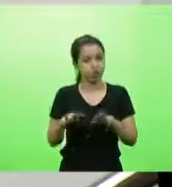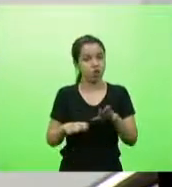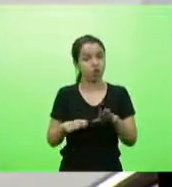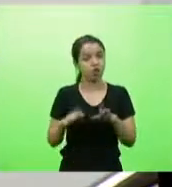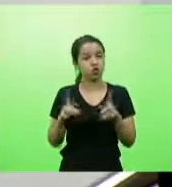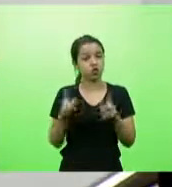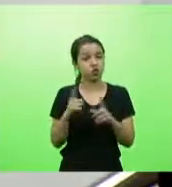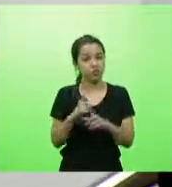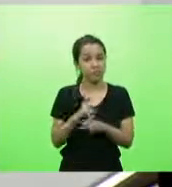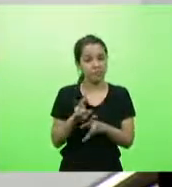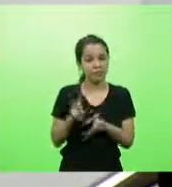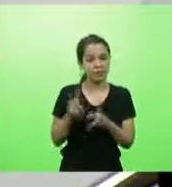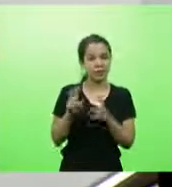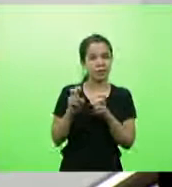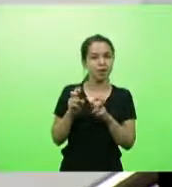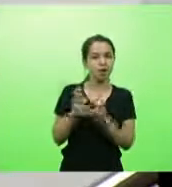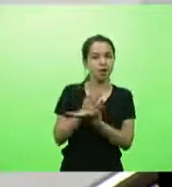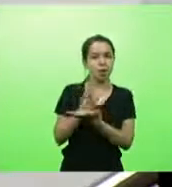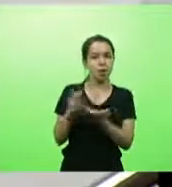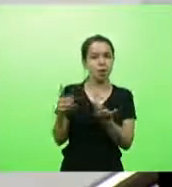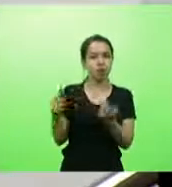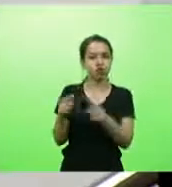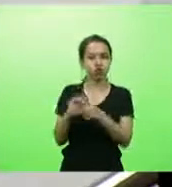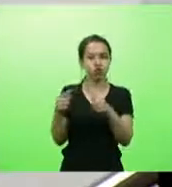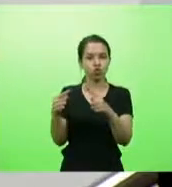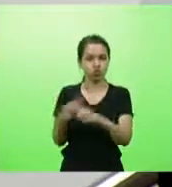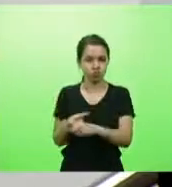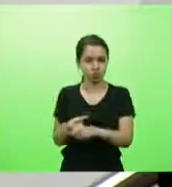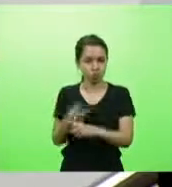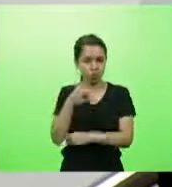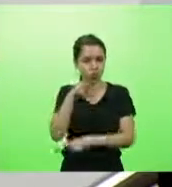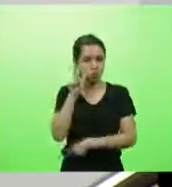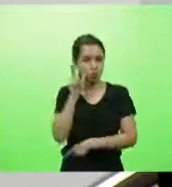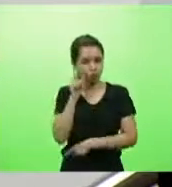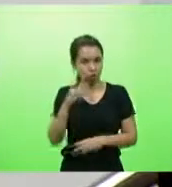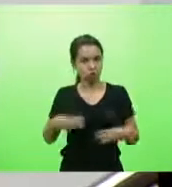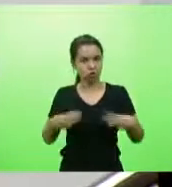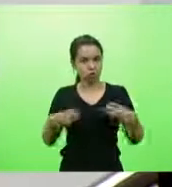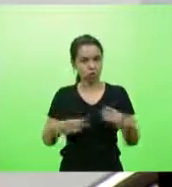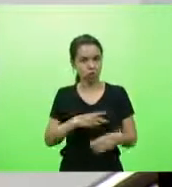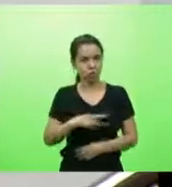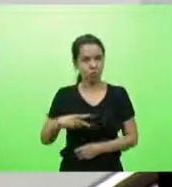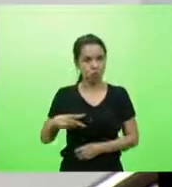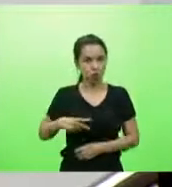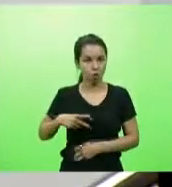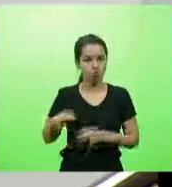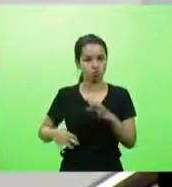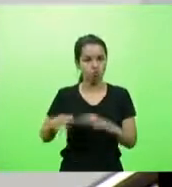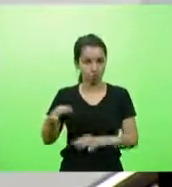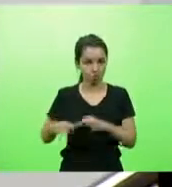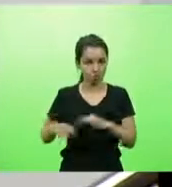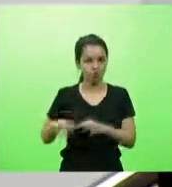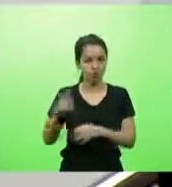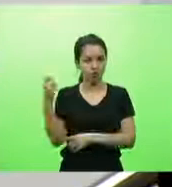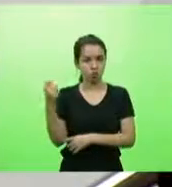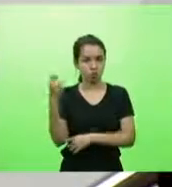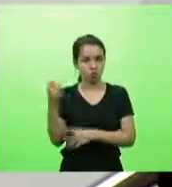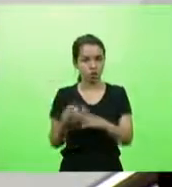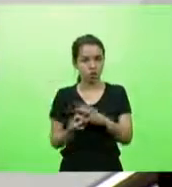distorções. Ontem, o Ministério Público e o Judiciário do Rio Grande do Sul criaram um vale